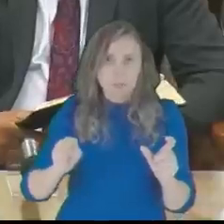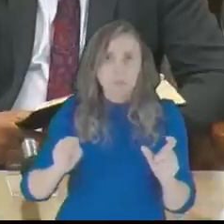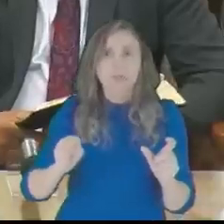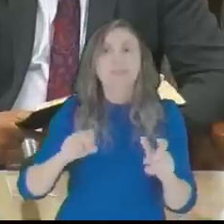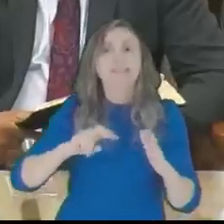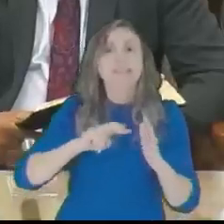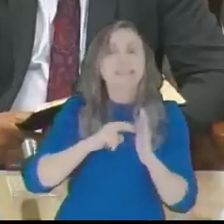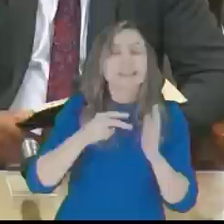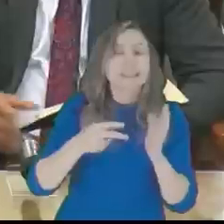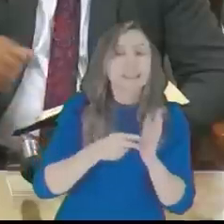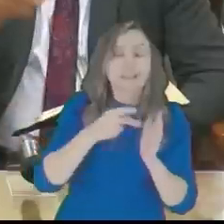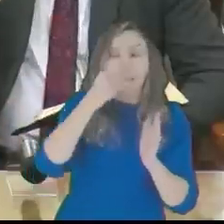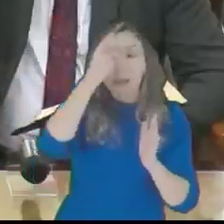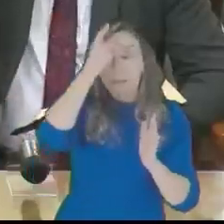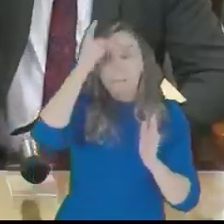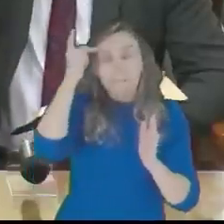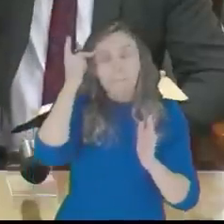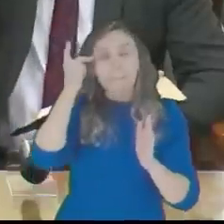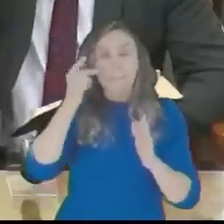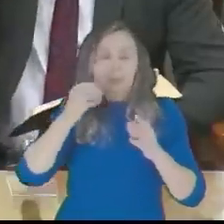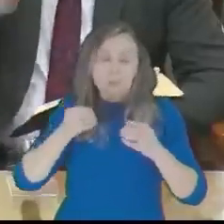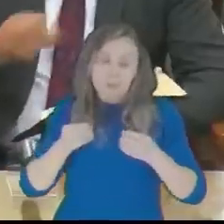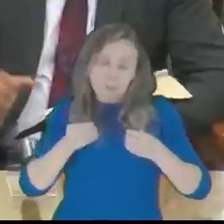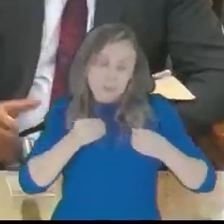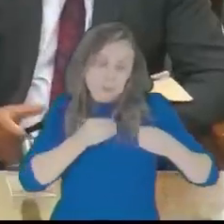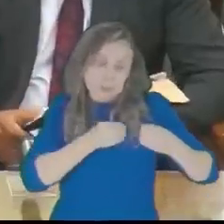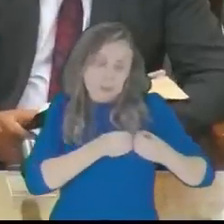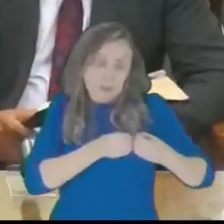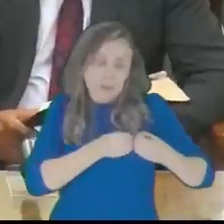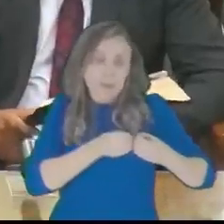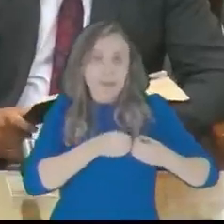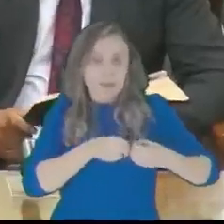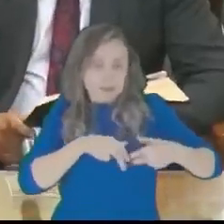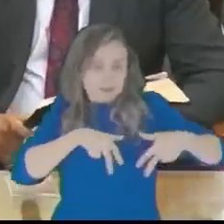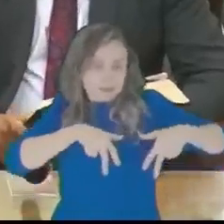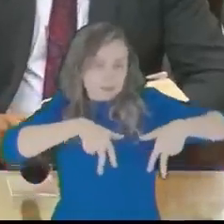Parácletos. Aquele que está ao lado para dar